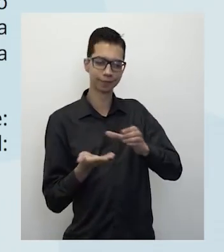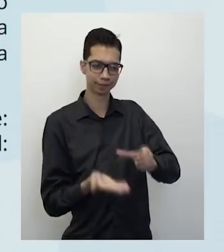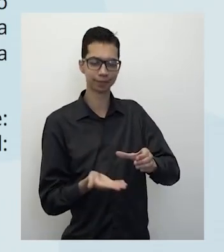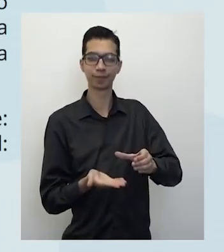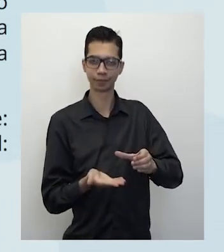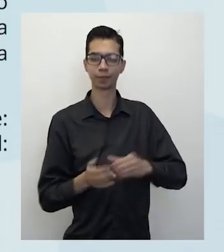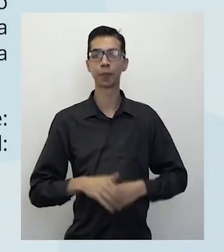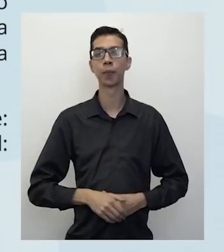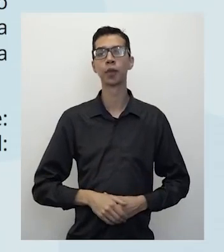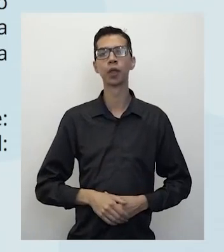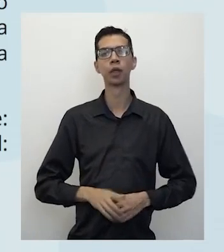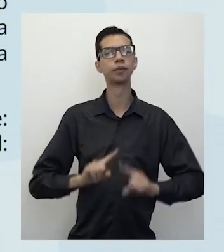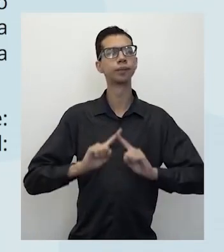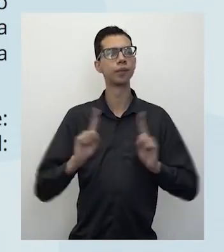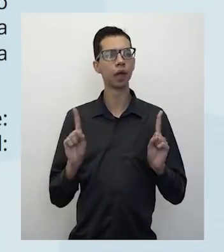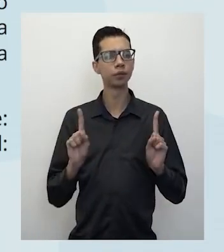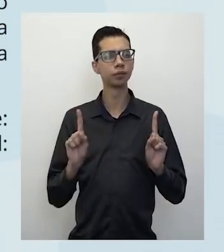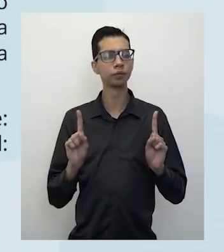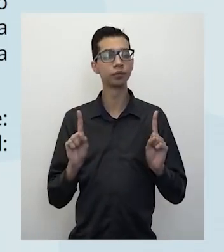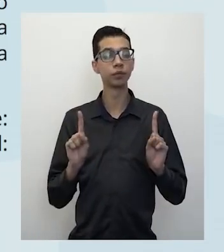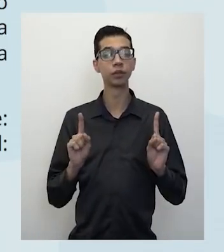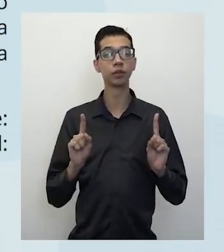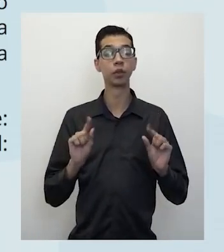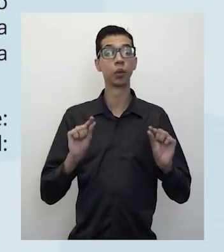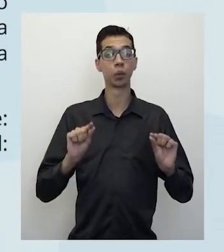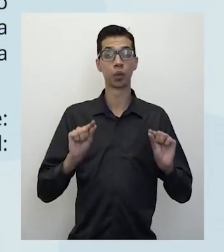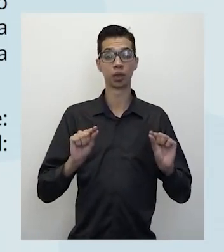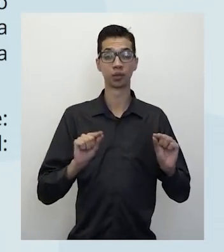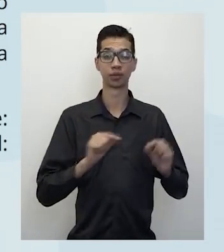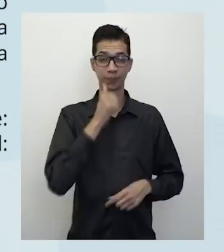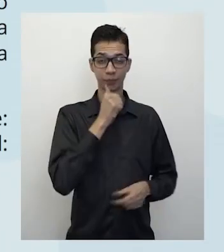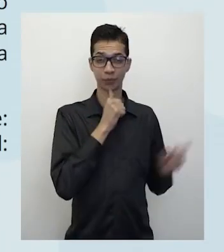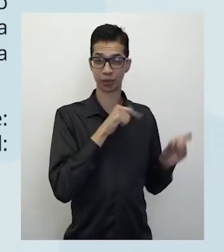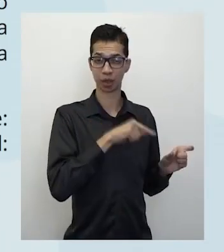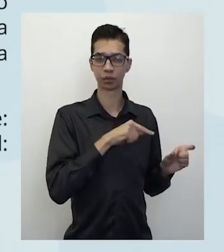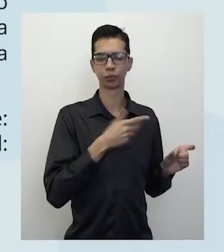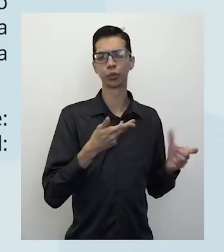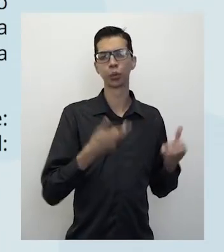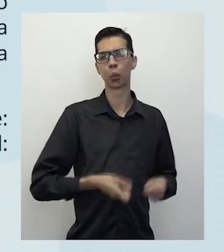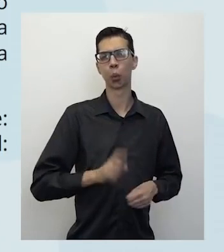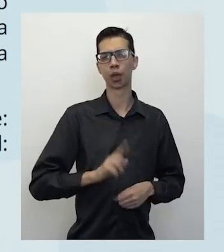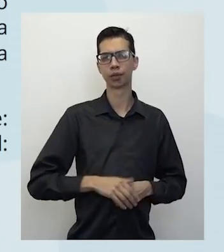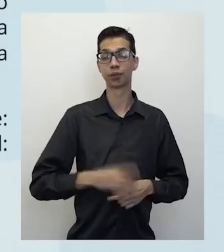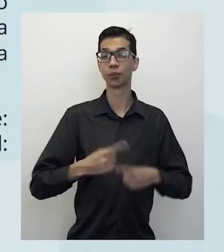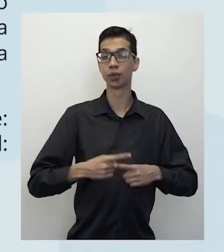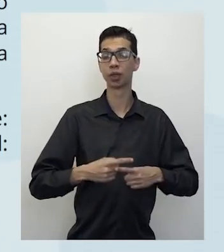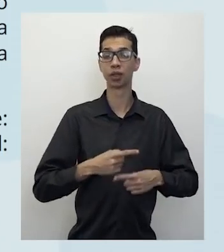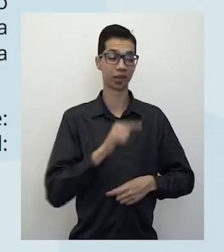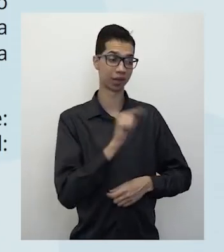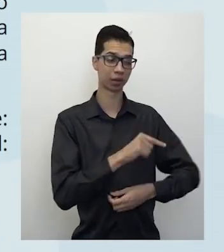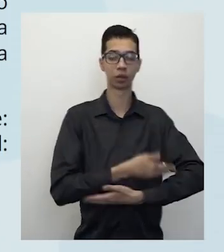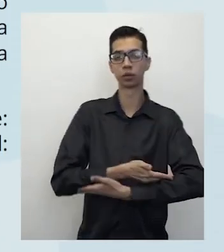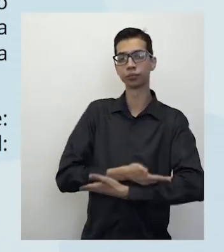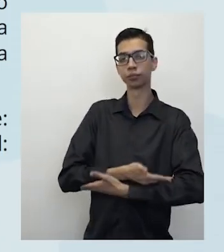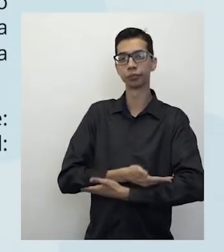bem severo e completamente insatisfeita com a nova situação, já que aquele serzinho apareceu para tirar o seu